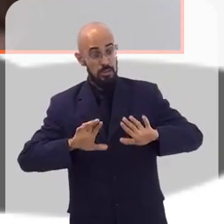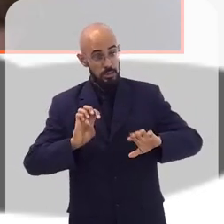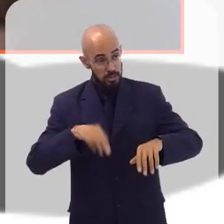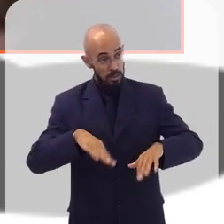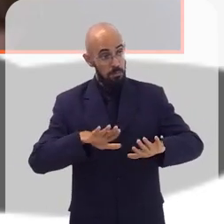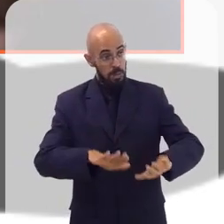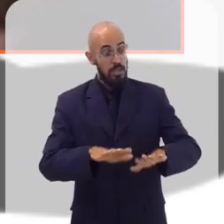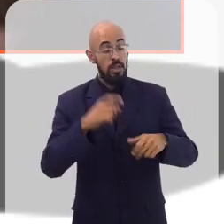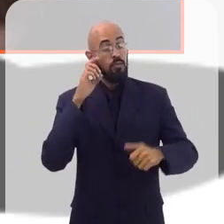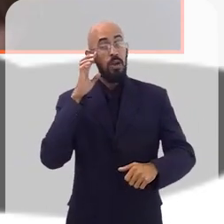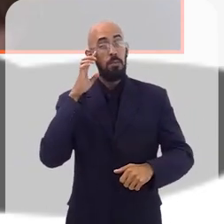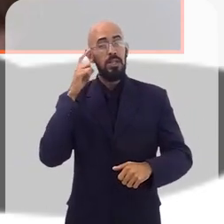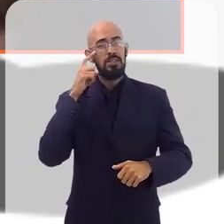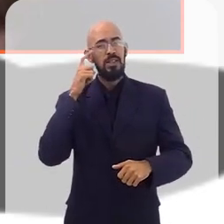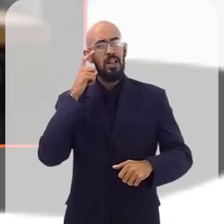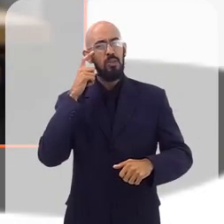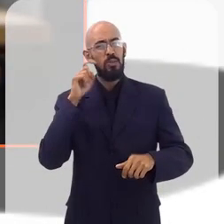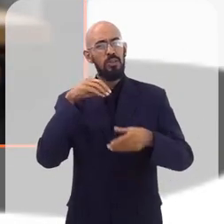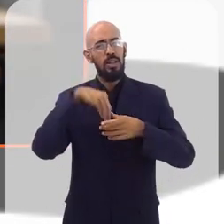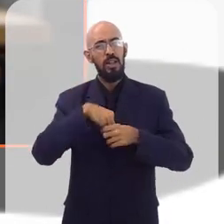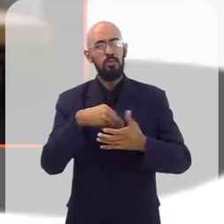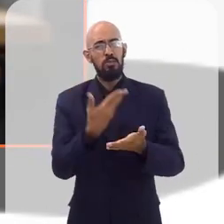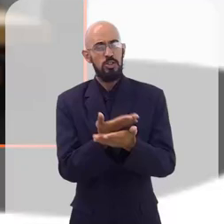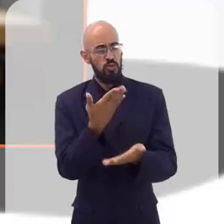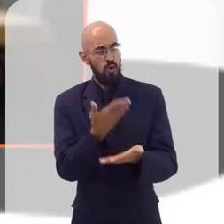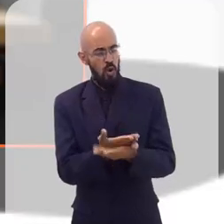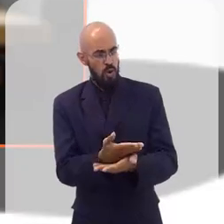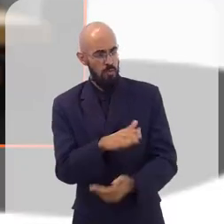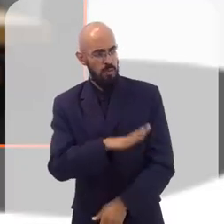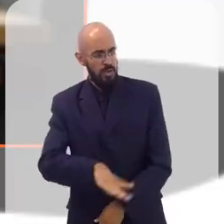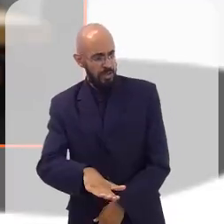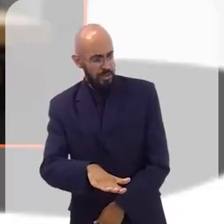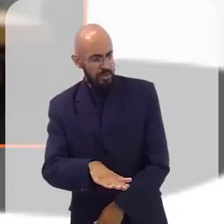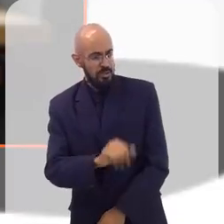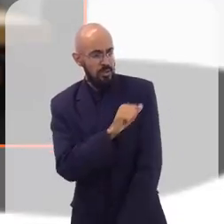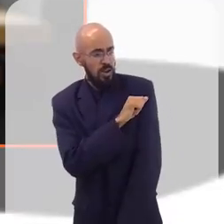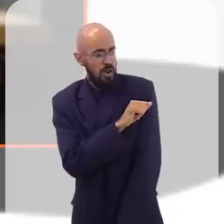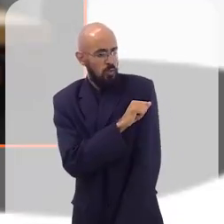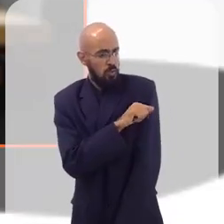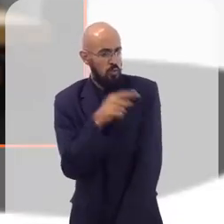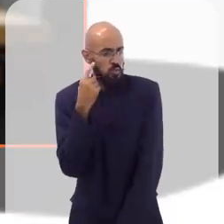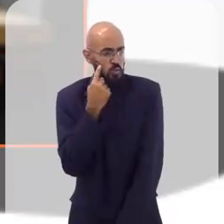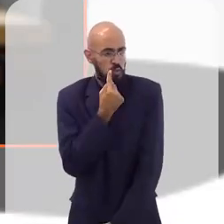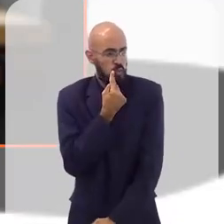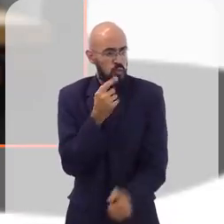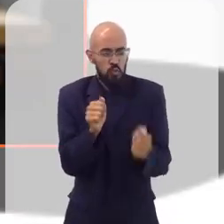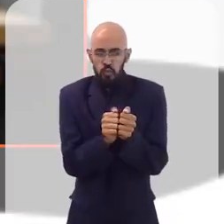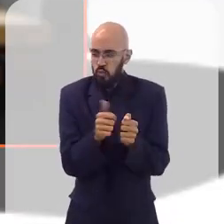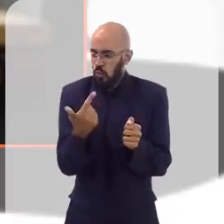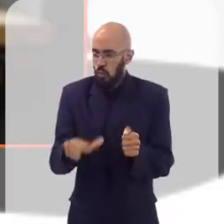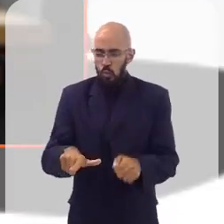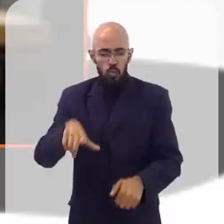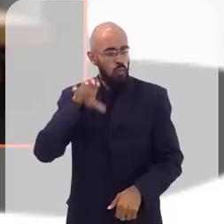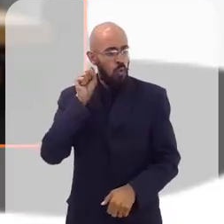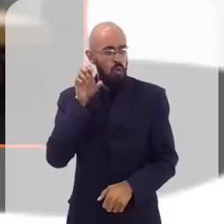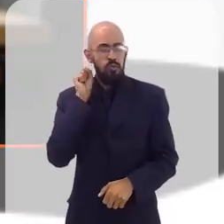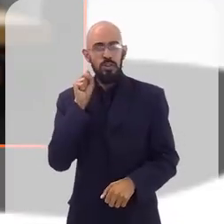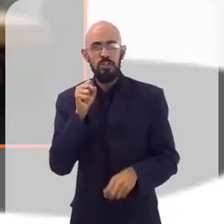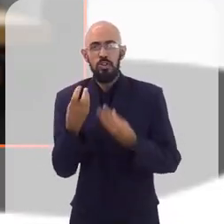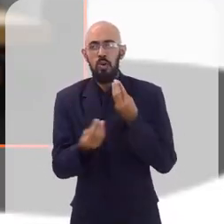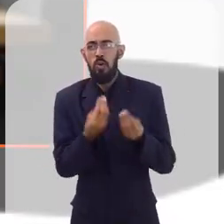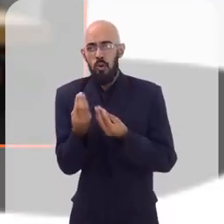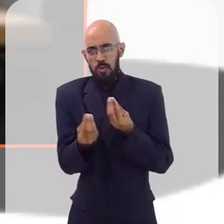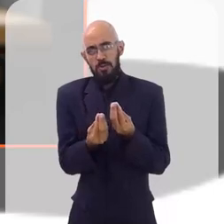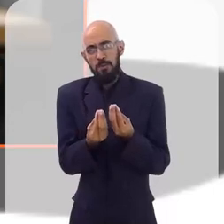mundo porque a criança quer brincar é claro que existe aquela coisa lurdita né da Alegria pueril infantil mas eu